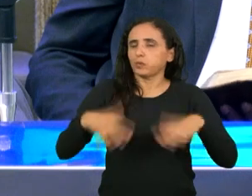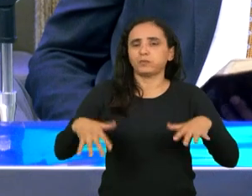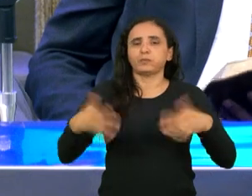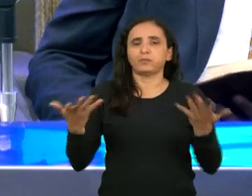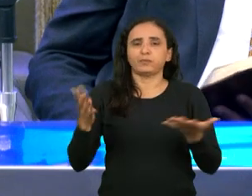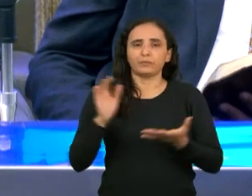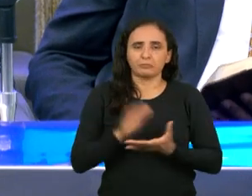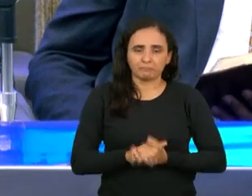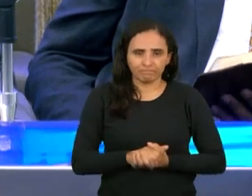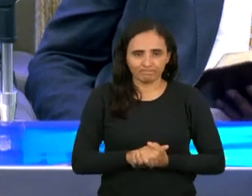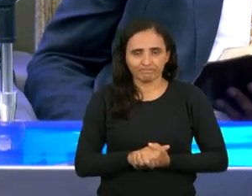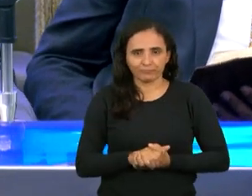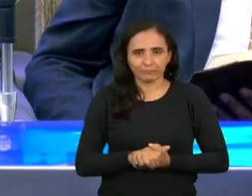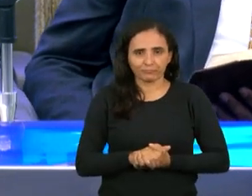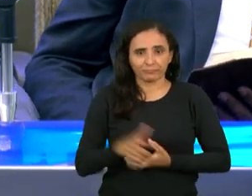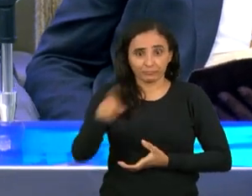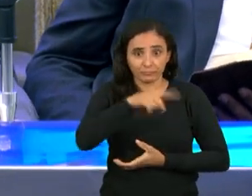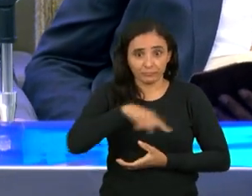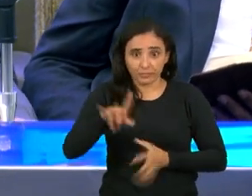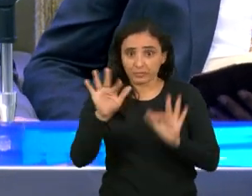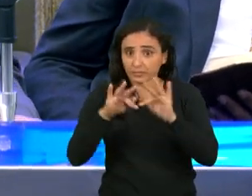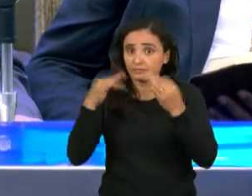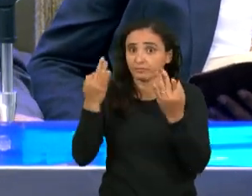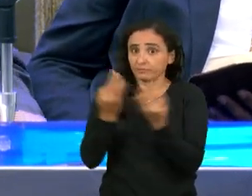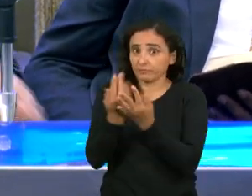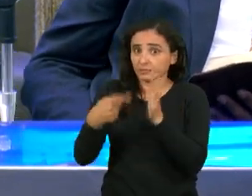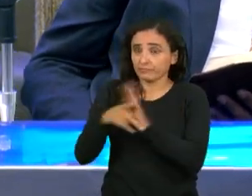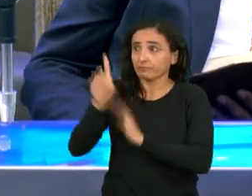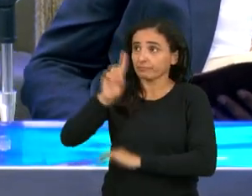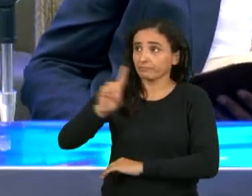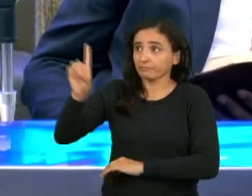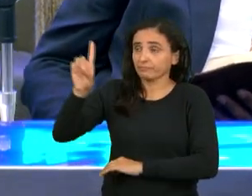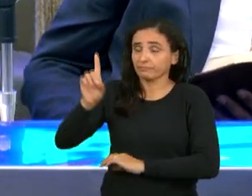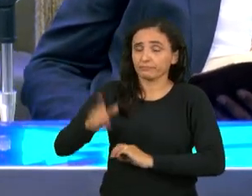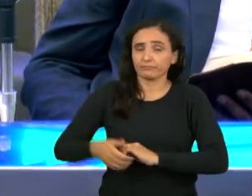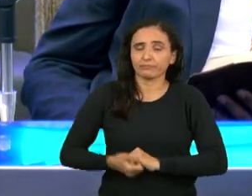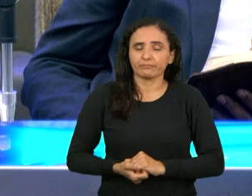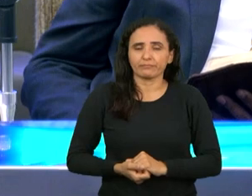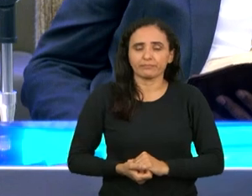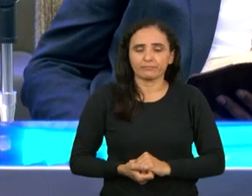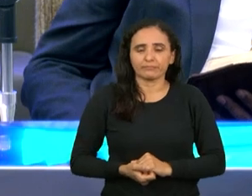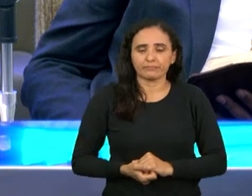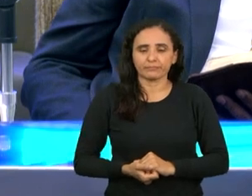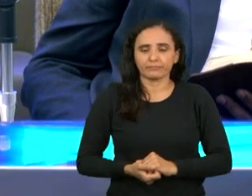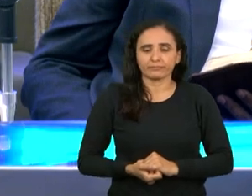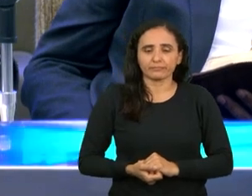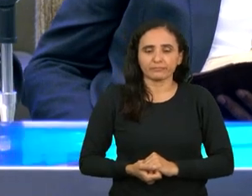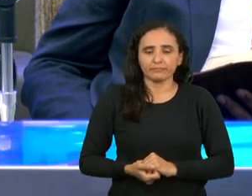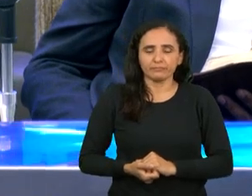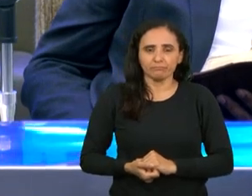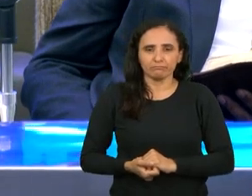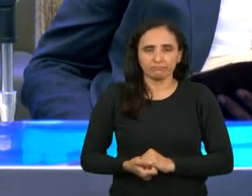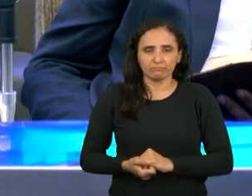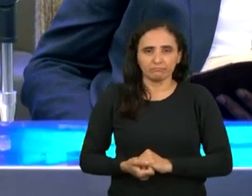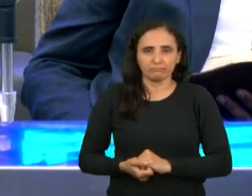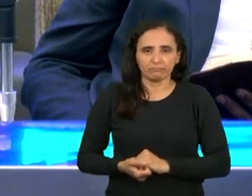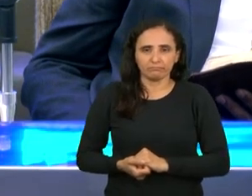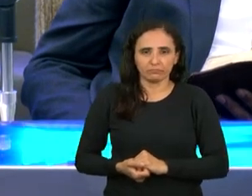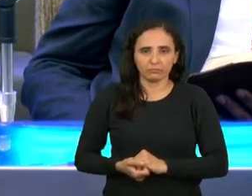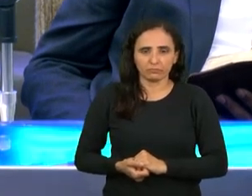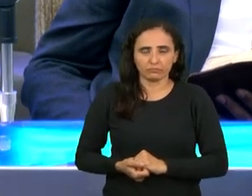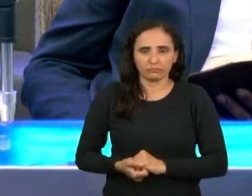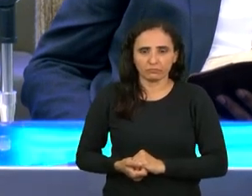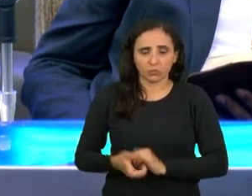e vergonha para os pais o mundo Como eu disse não é um ambiente de